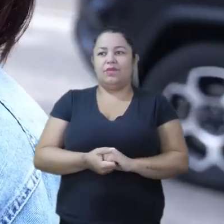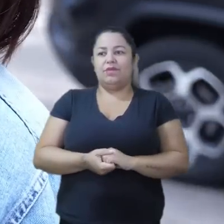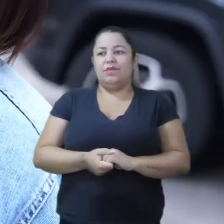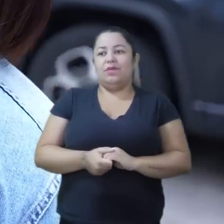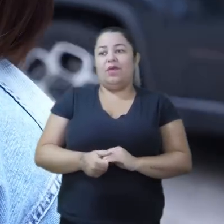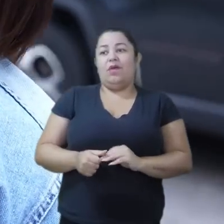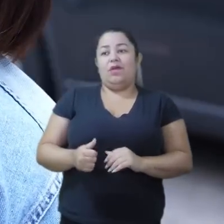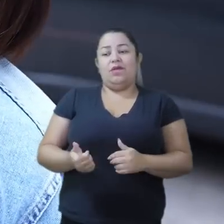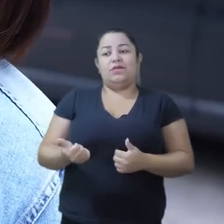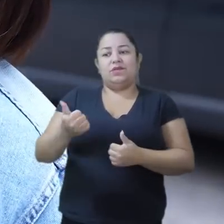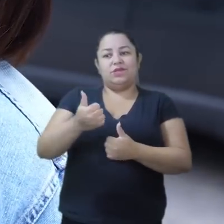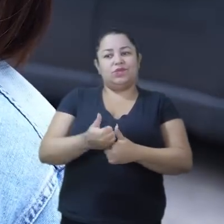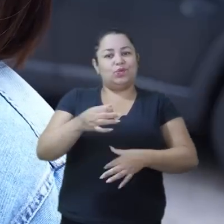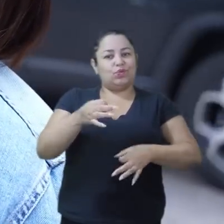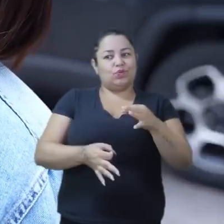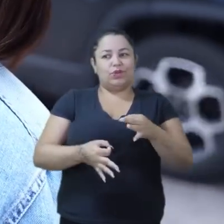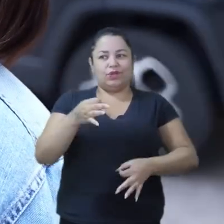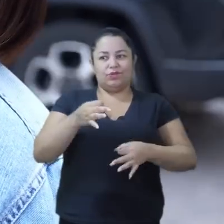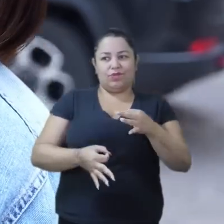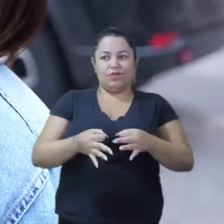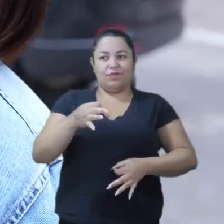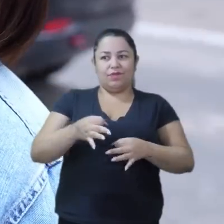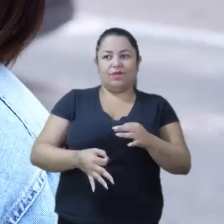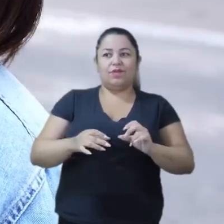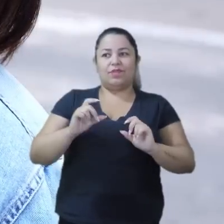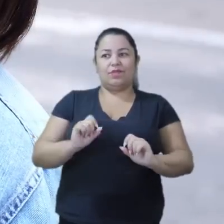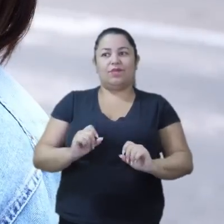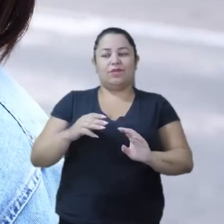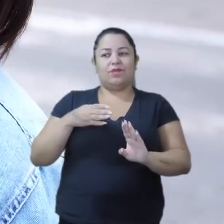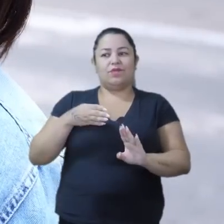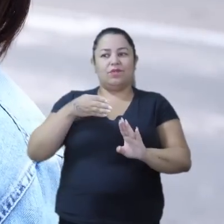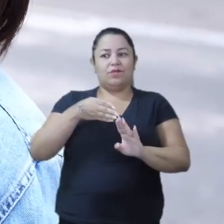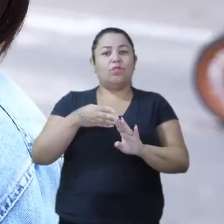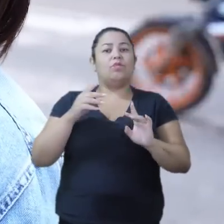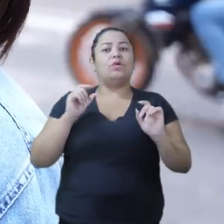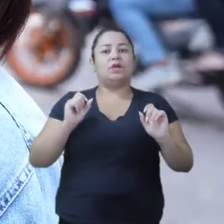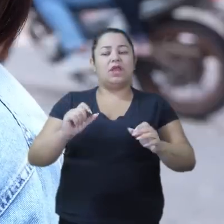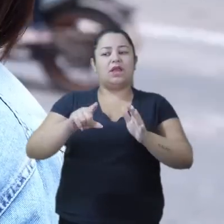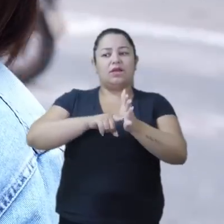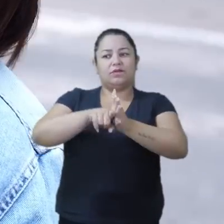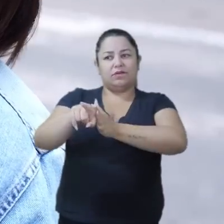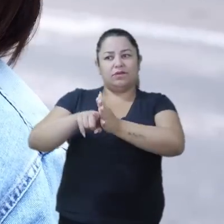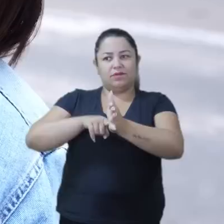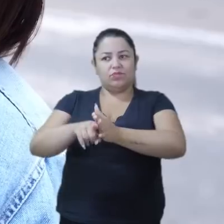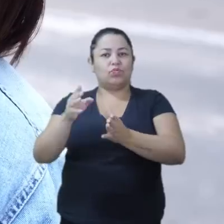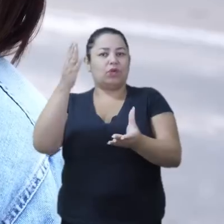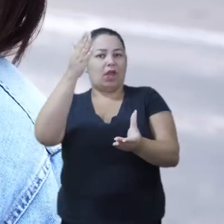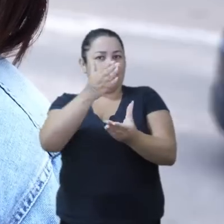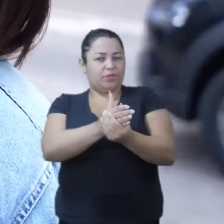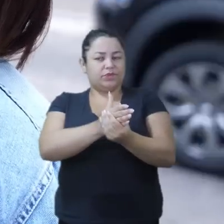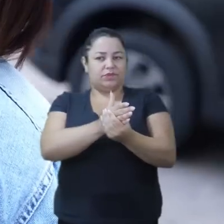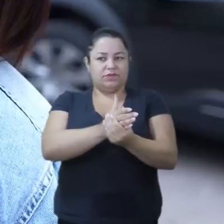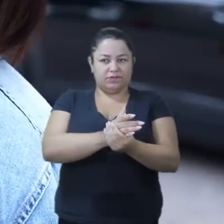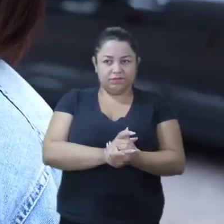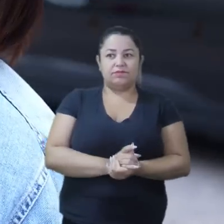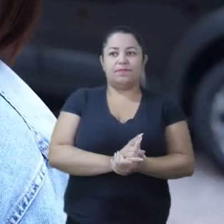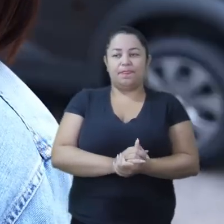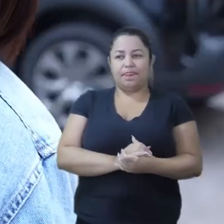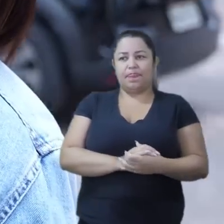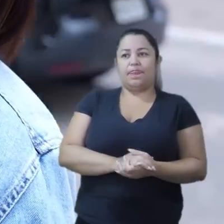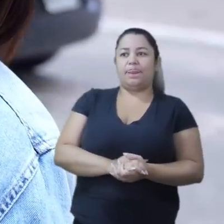sou assessora jurídica, né, trabalho diretamente com análise de processos, né,